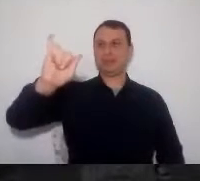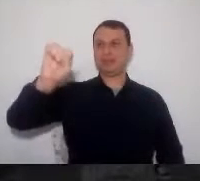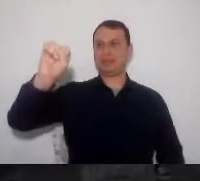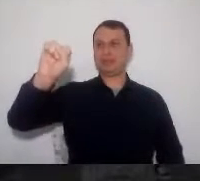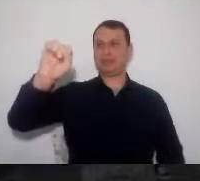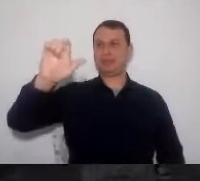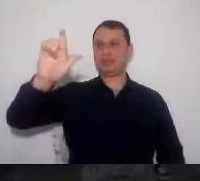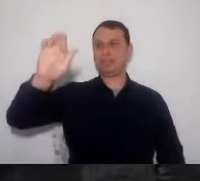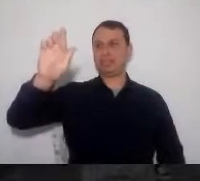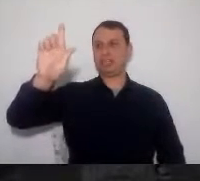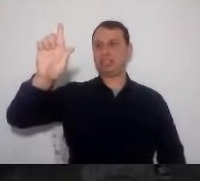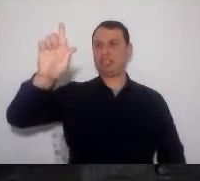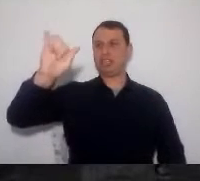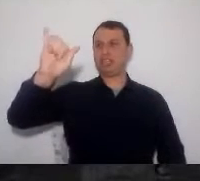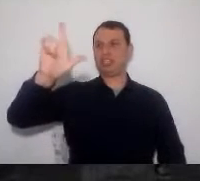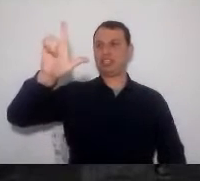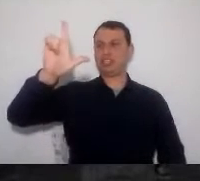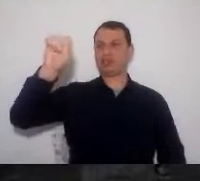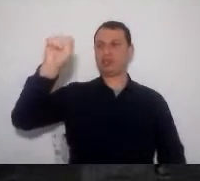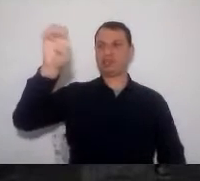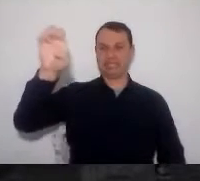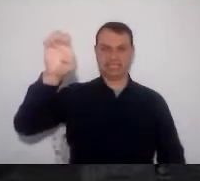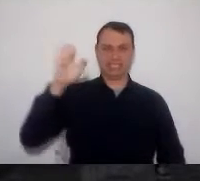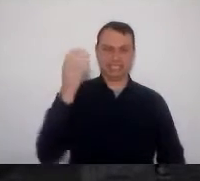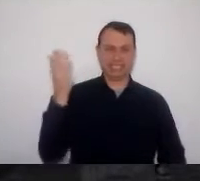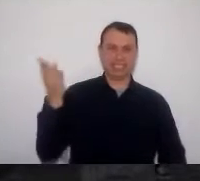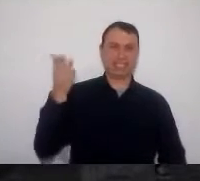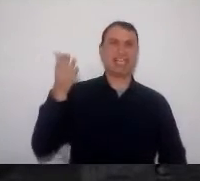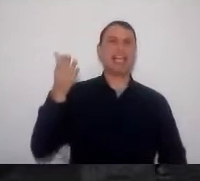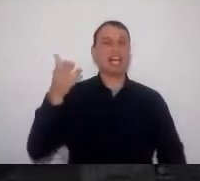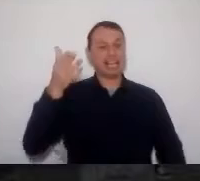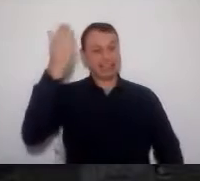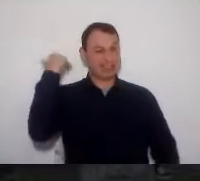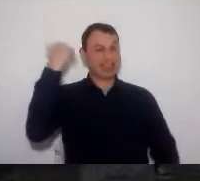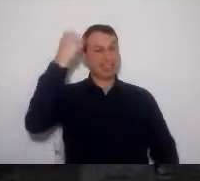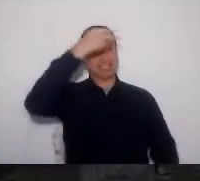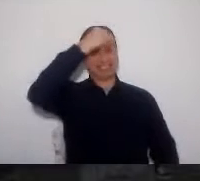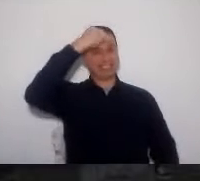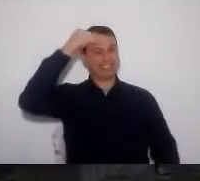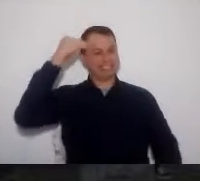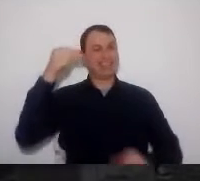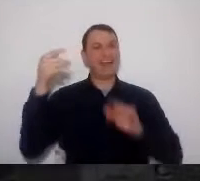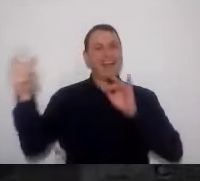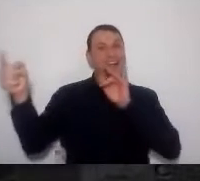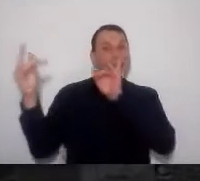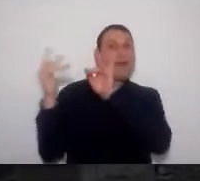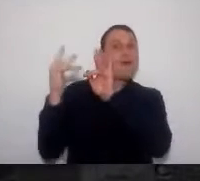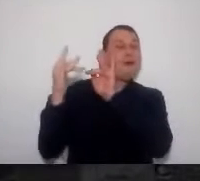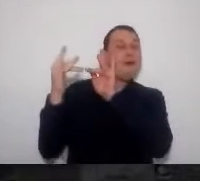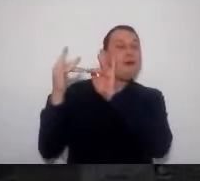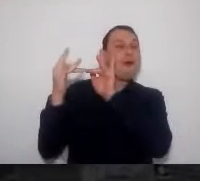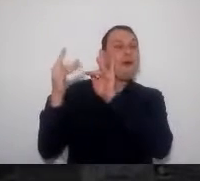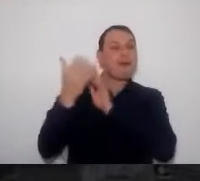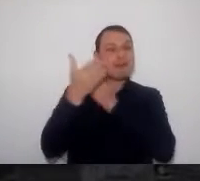da minha época da prefeitura. Ela fazia ligação de vocês com o prefeito. Você lembra